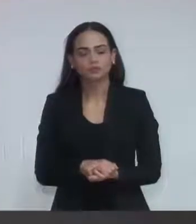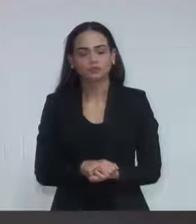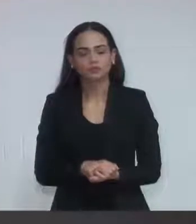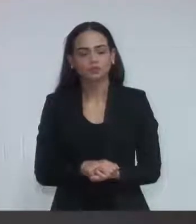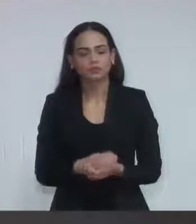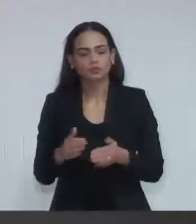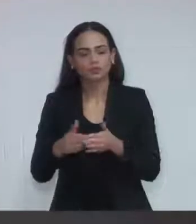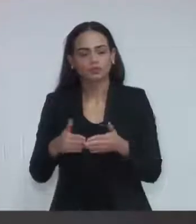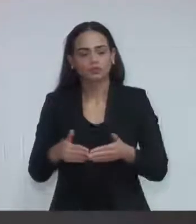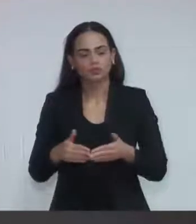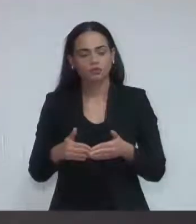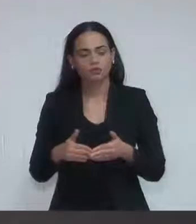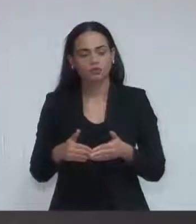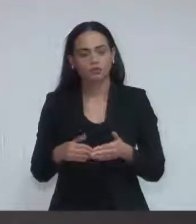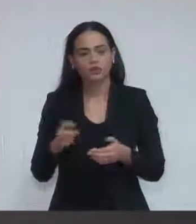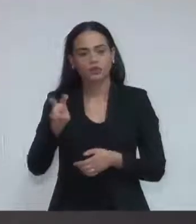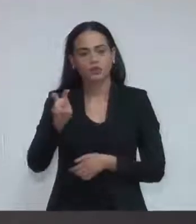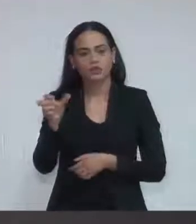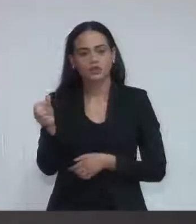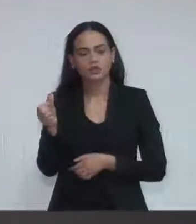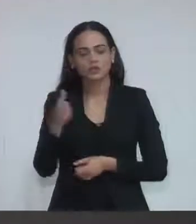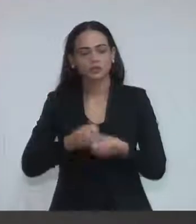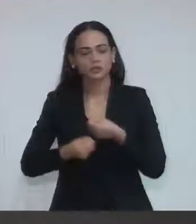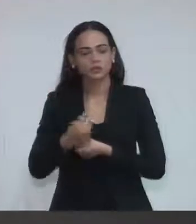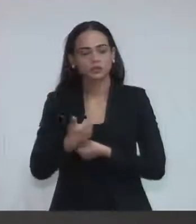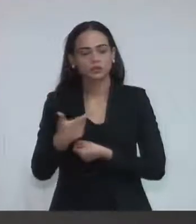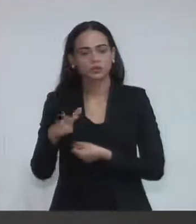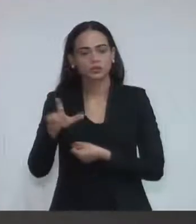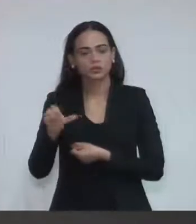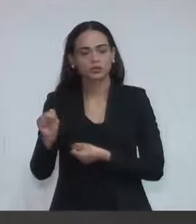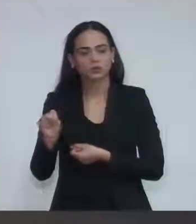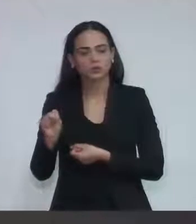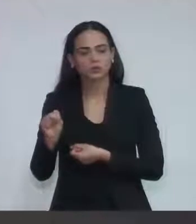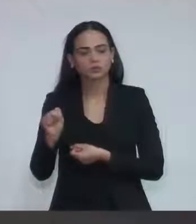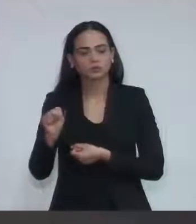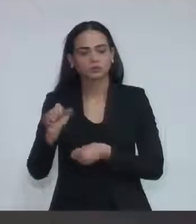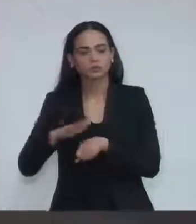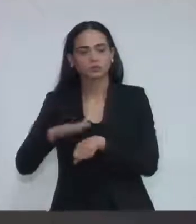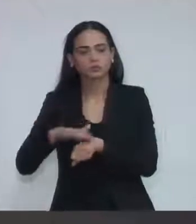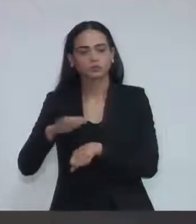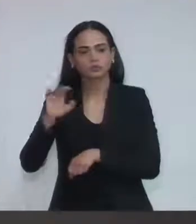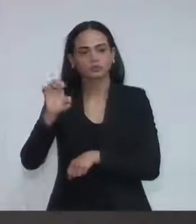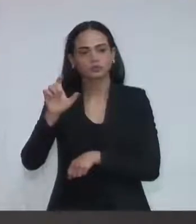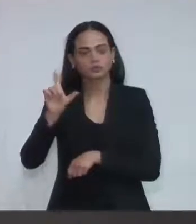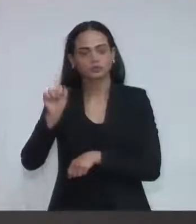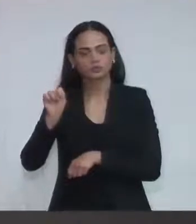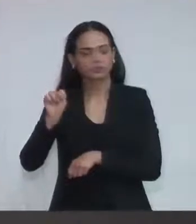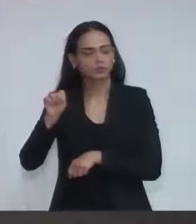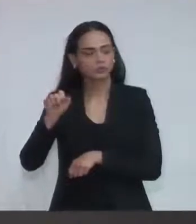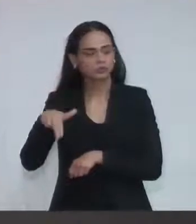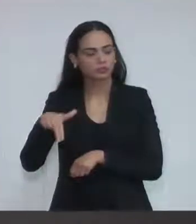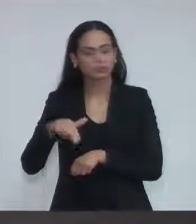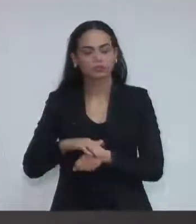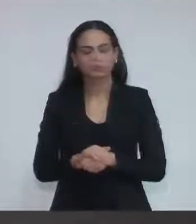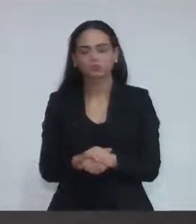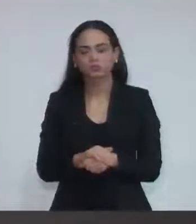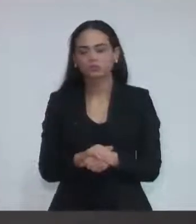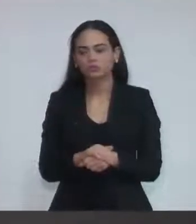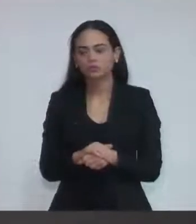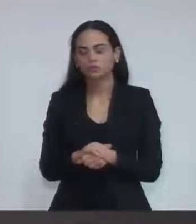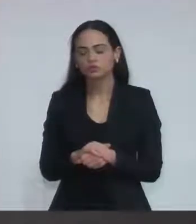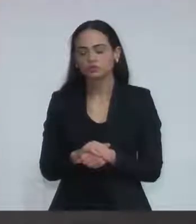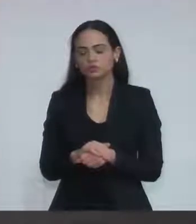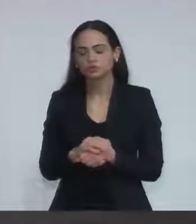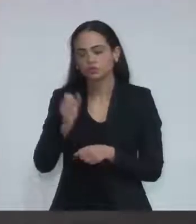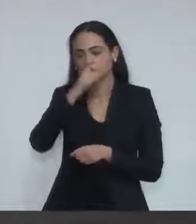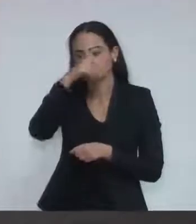Requerimento número 56, 2018. Autoria vereador Edson PC. Queremos, nos termos constitucionais, legais e regimentais, dignidade da mesa oficial do senhor prefeito